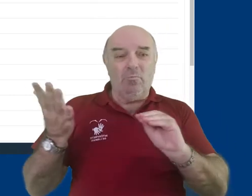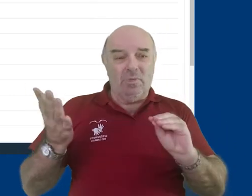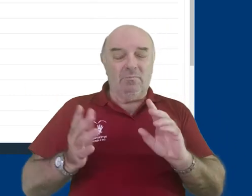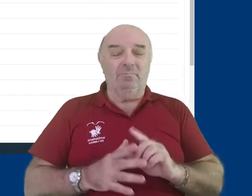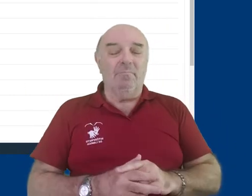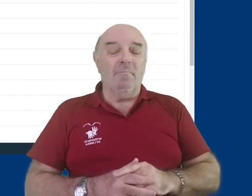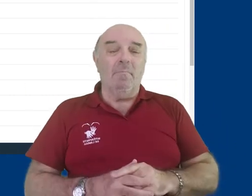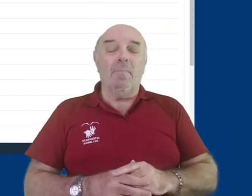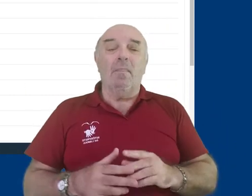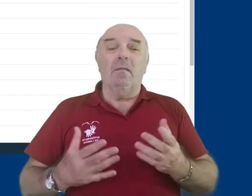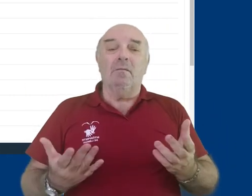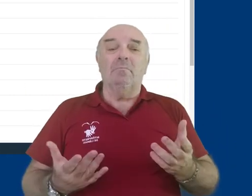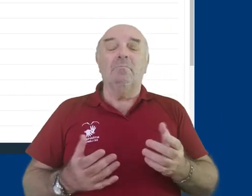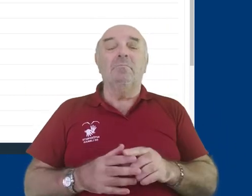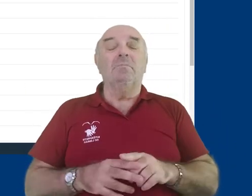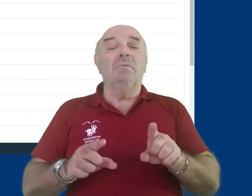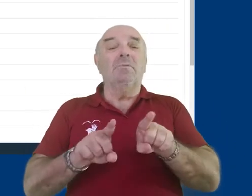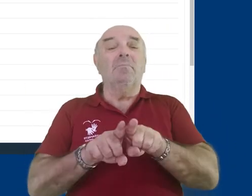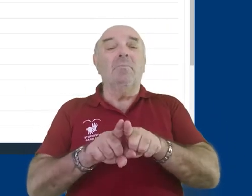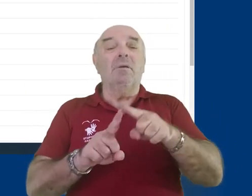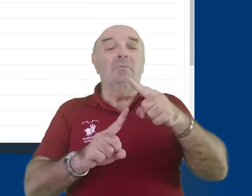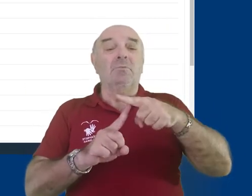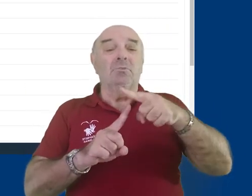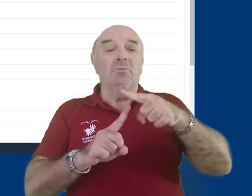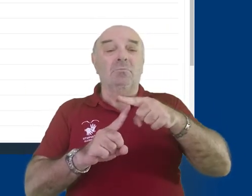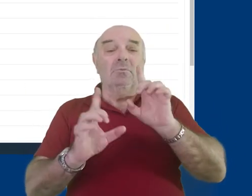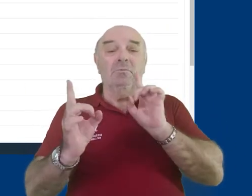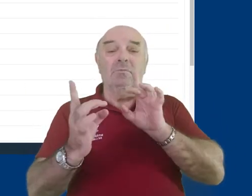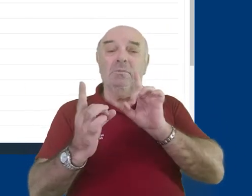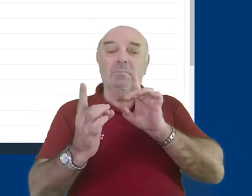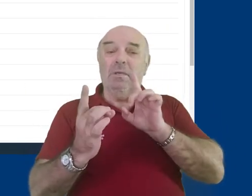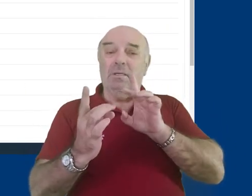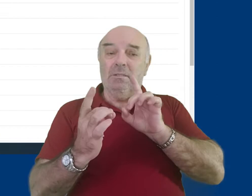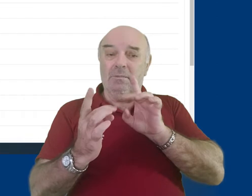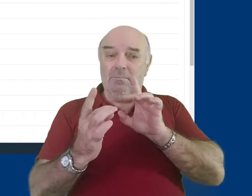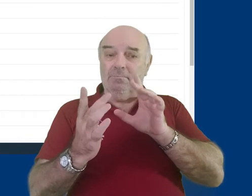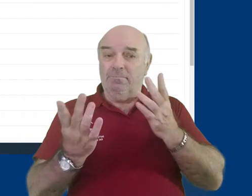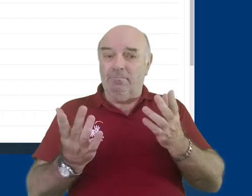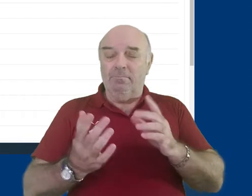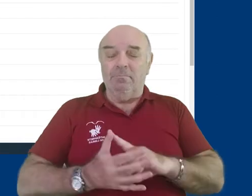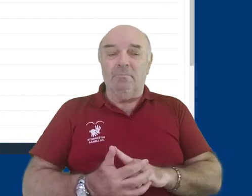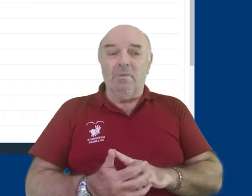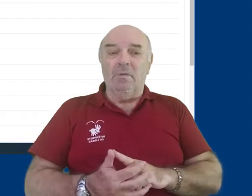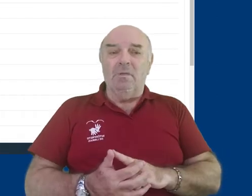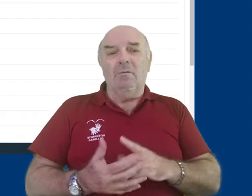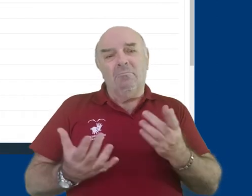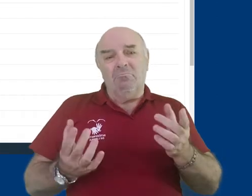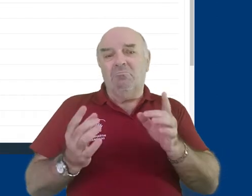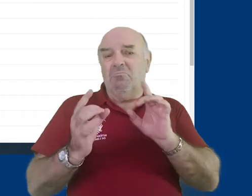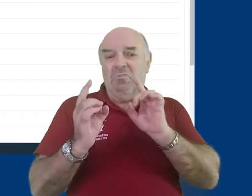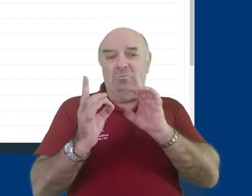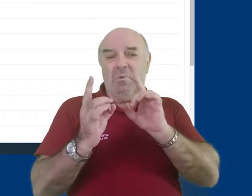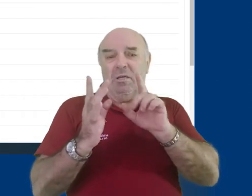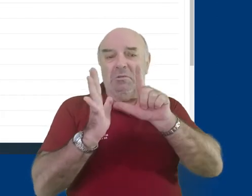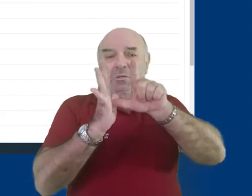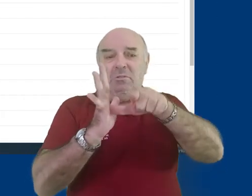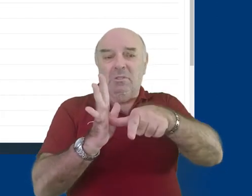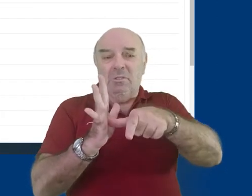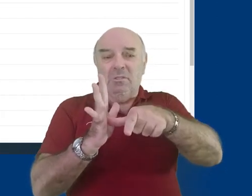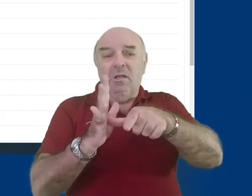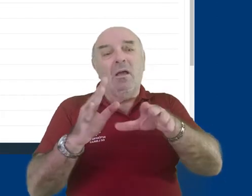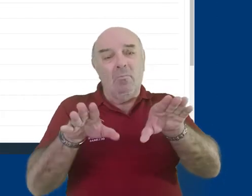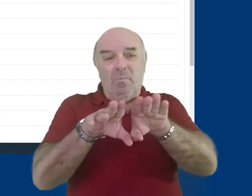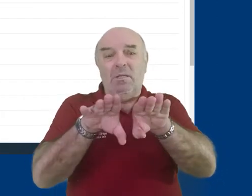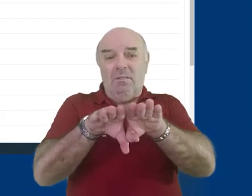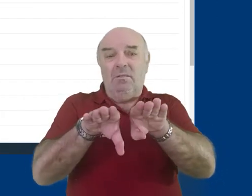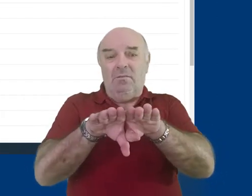E como as questões se comportam, o tipo de feedback que pode ser dado. Feedback